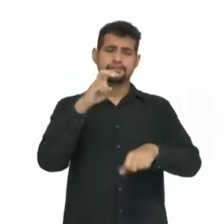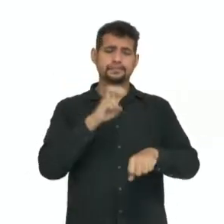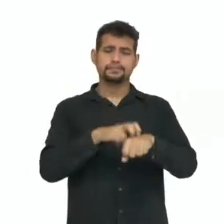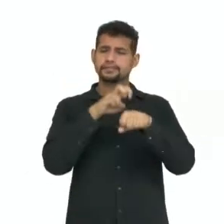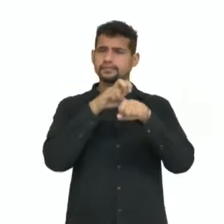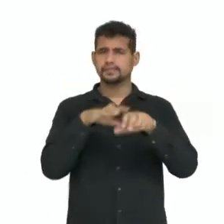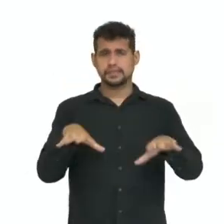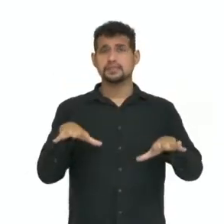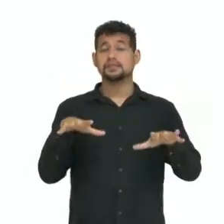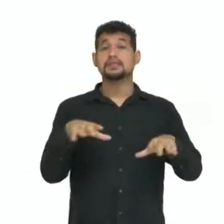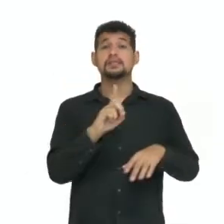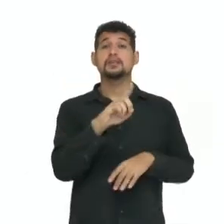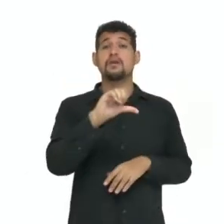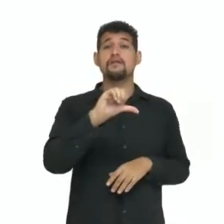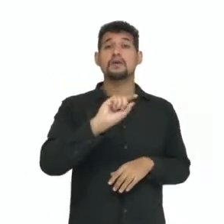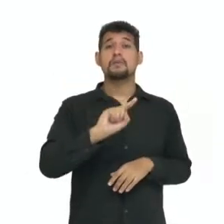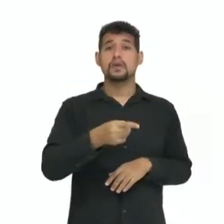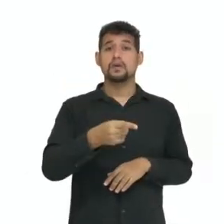pandemia,